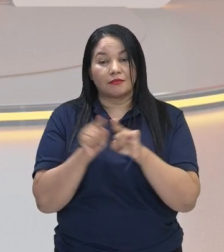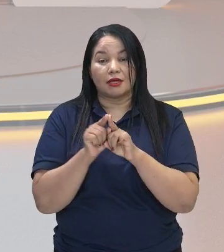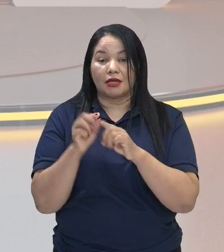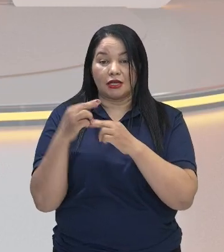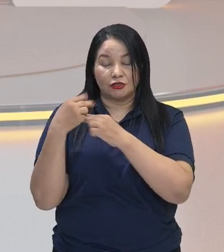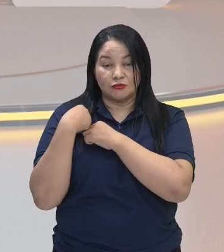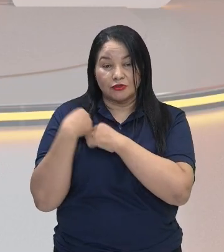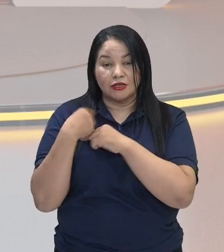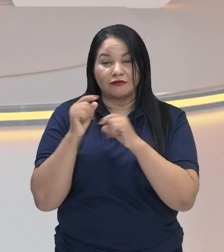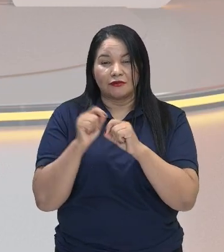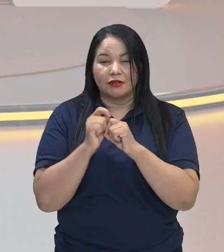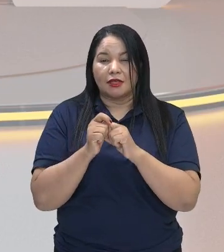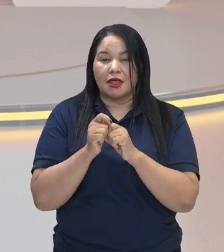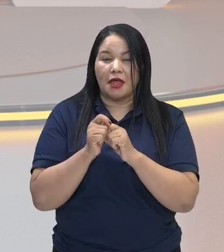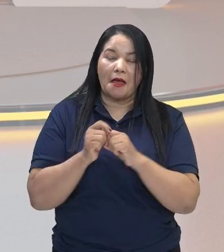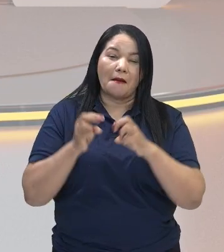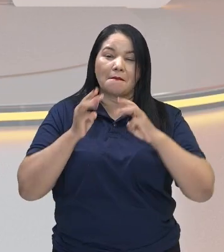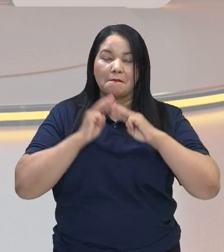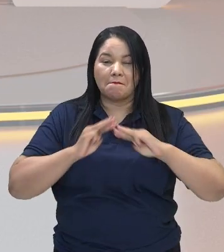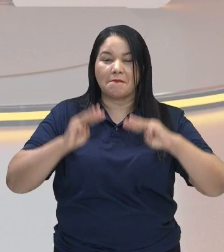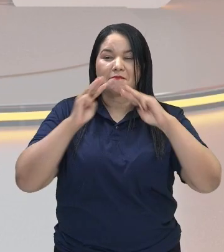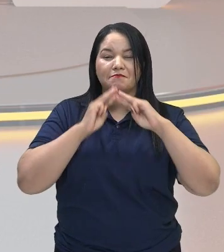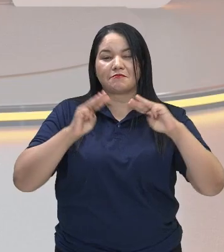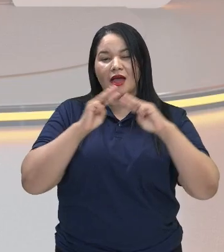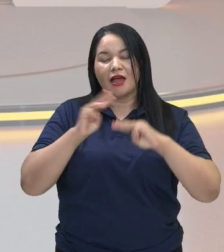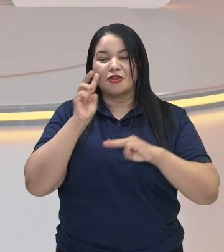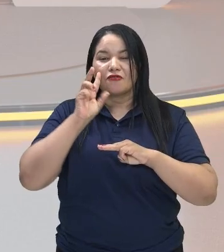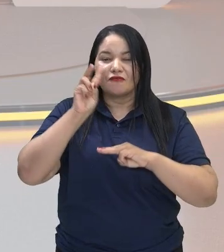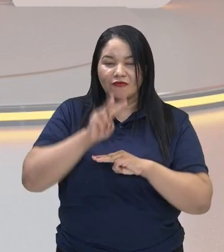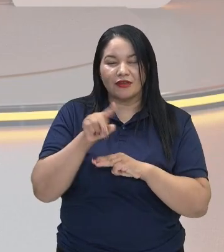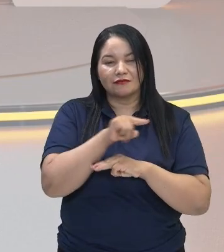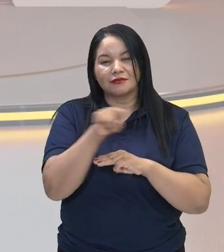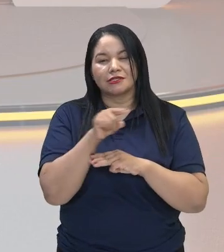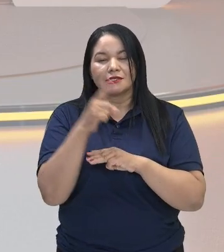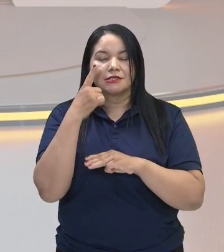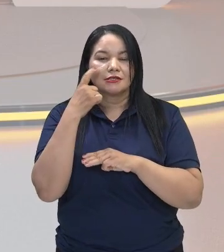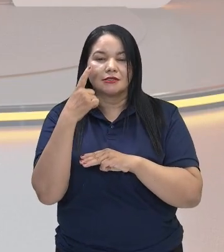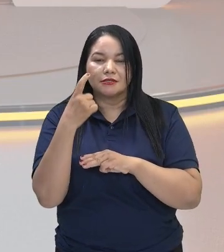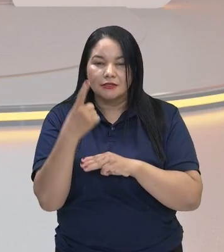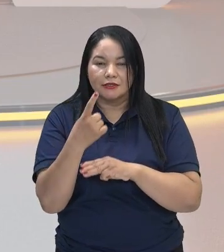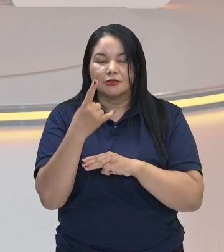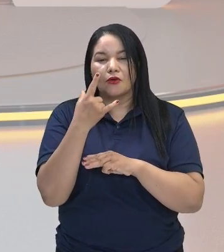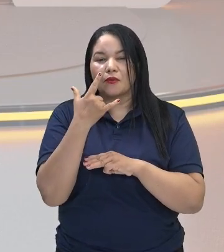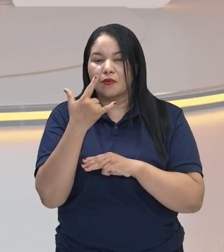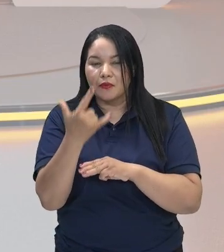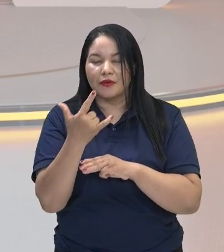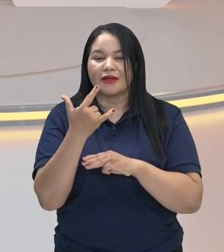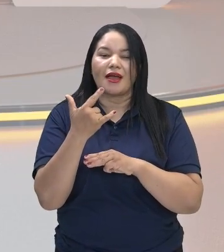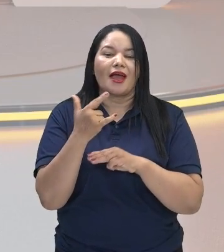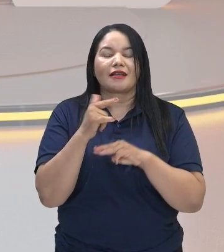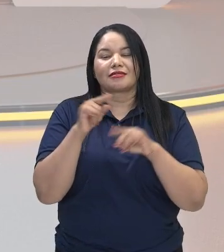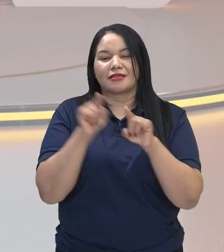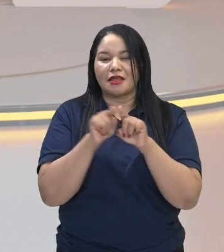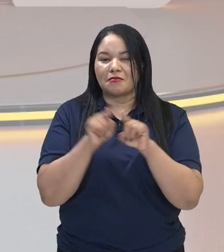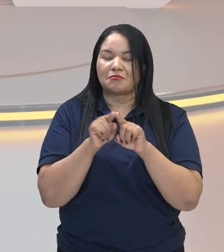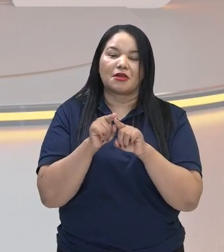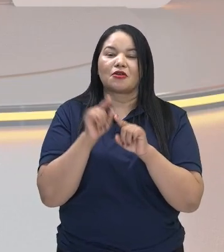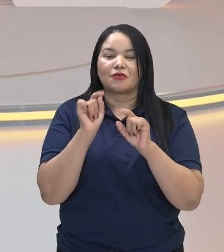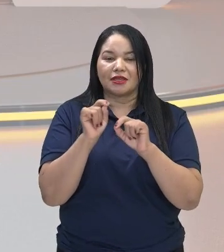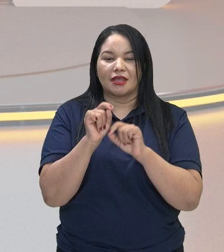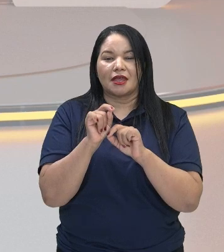propaganda bonita, sedutora para você, para todos nós, para mim, a respeito